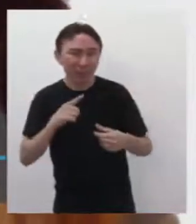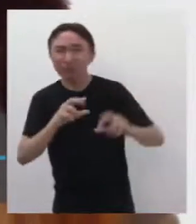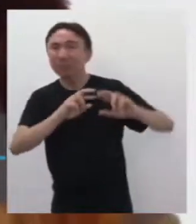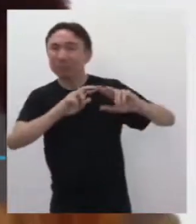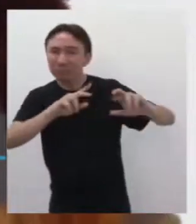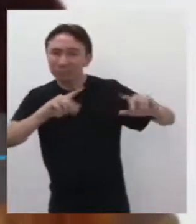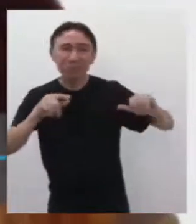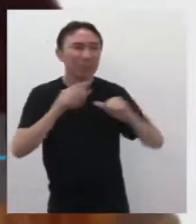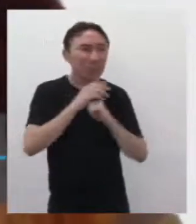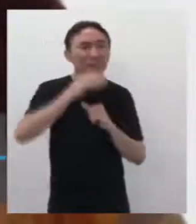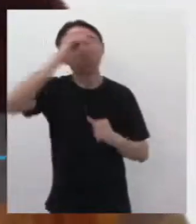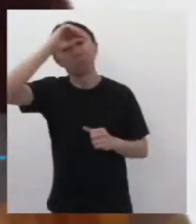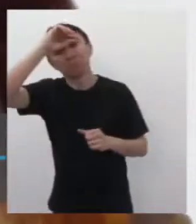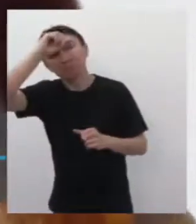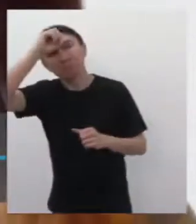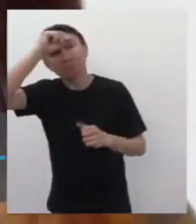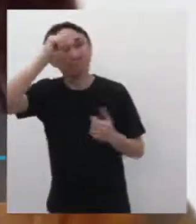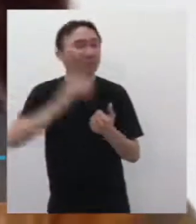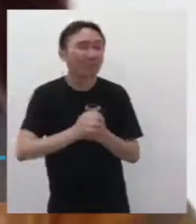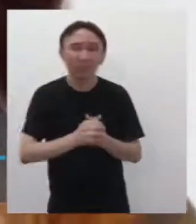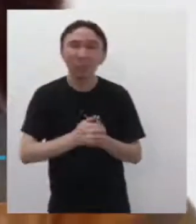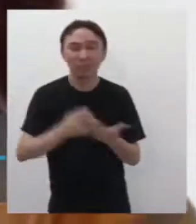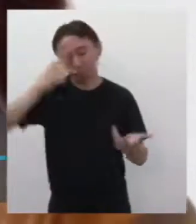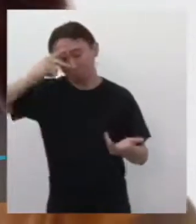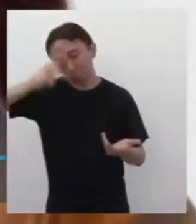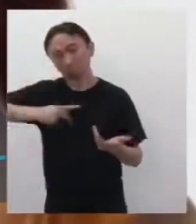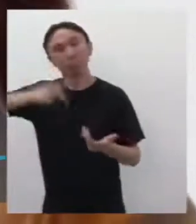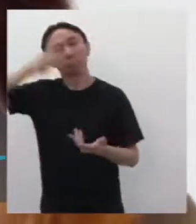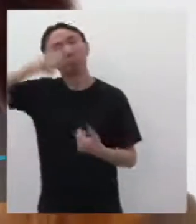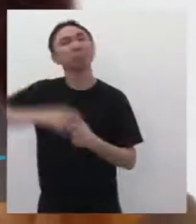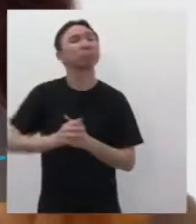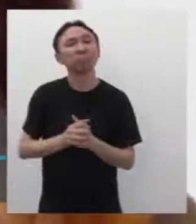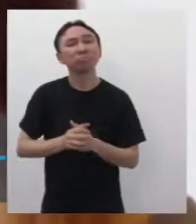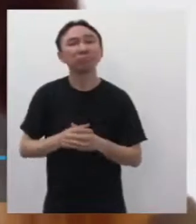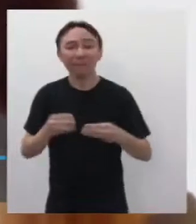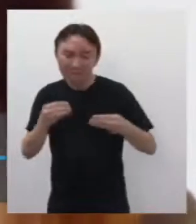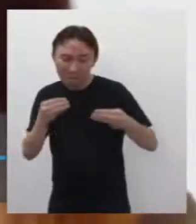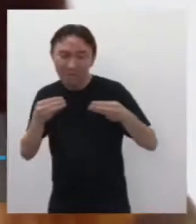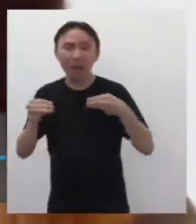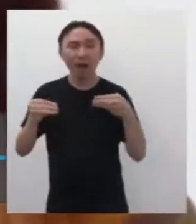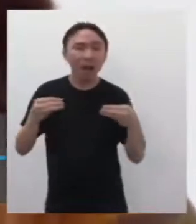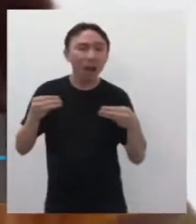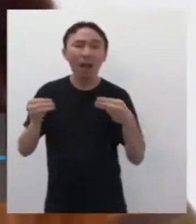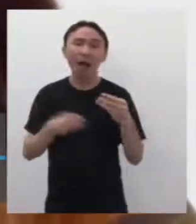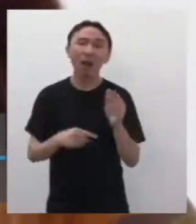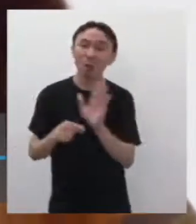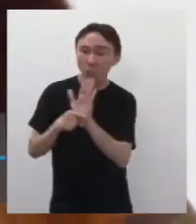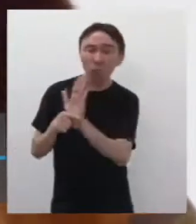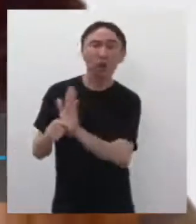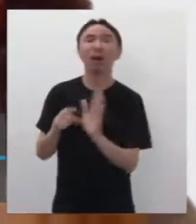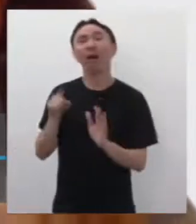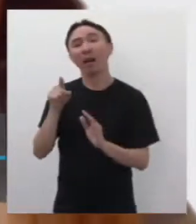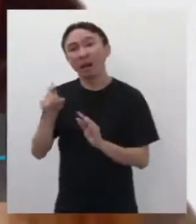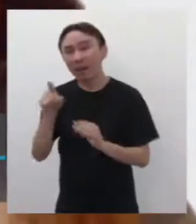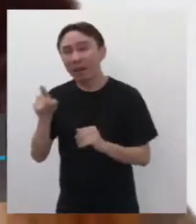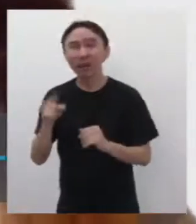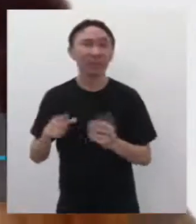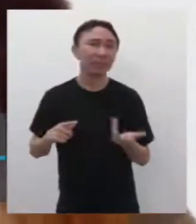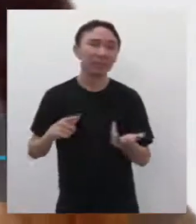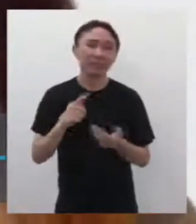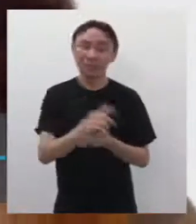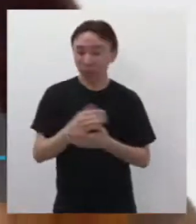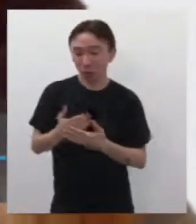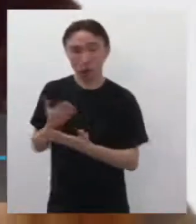objetos de conhecimento de forma autônoma, flexível, que permite a ele conciliar tanto uma rotina